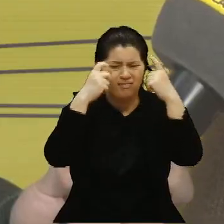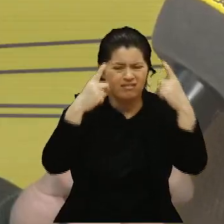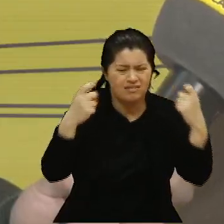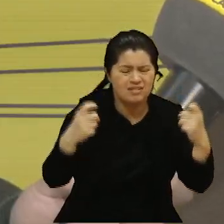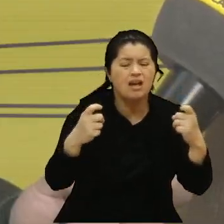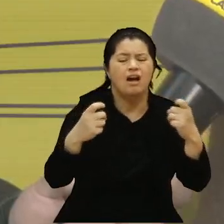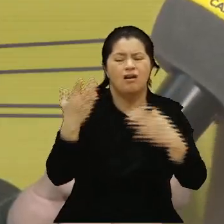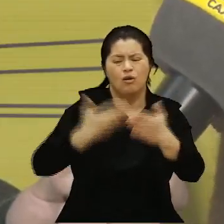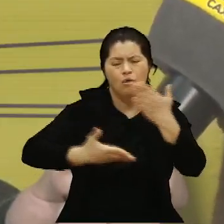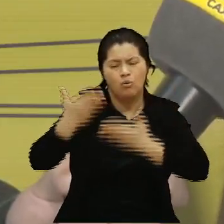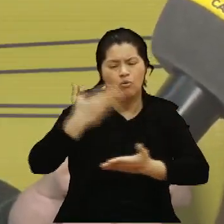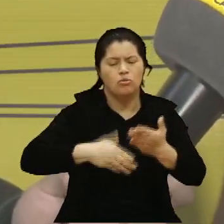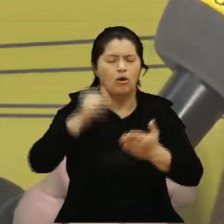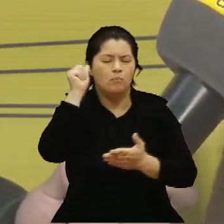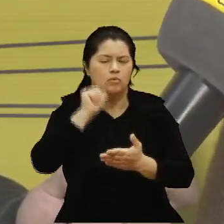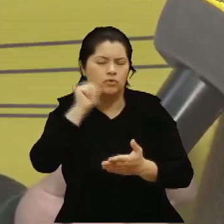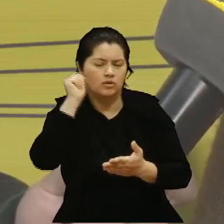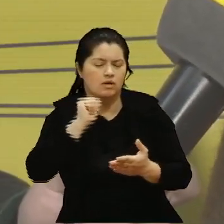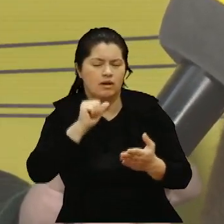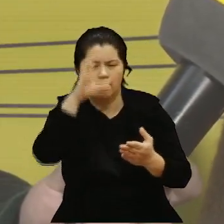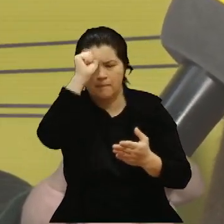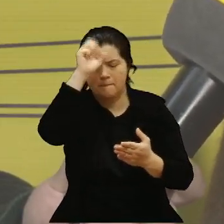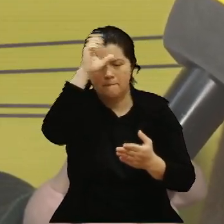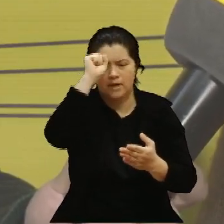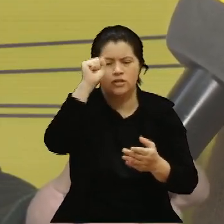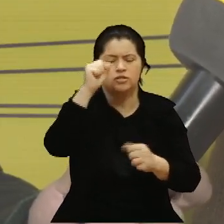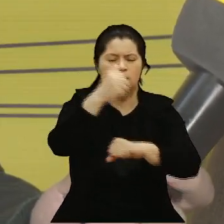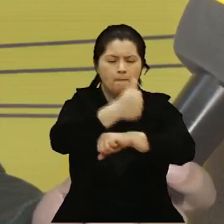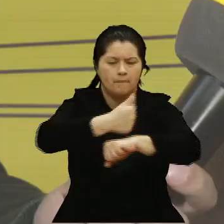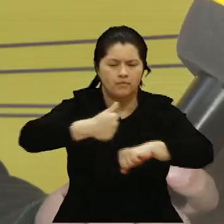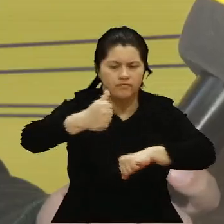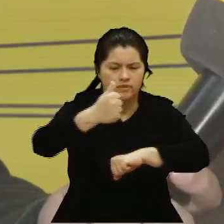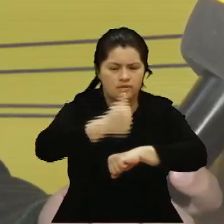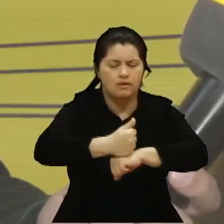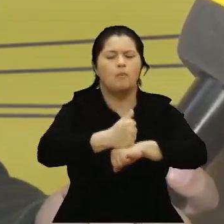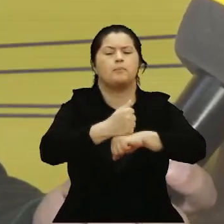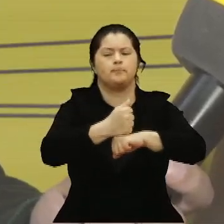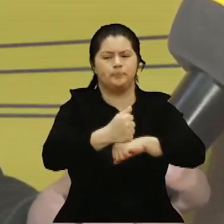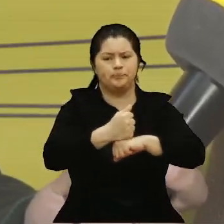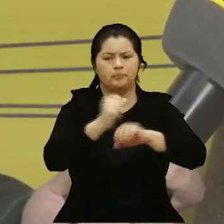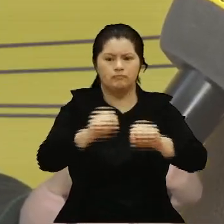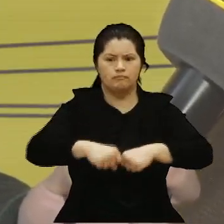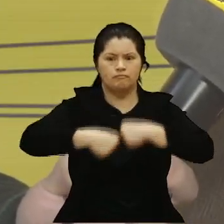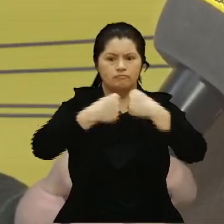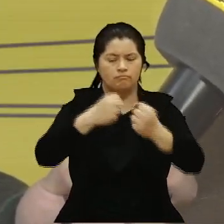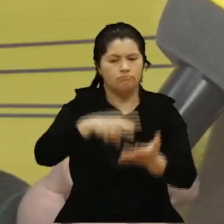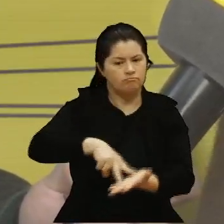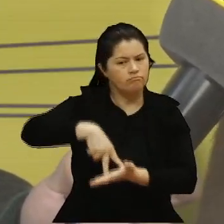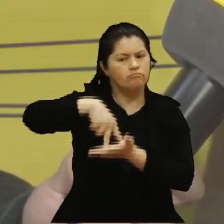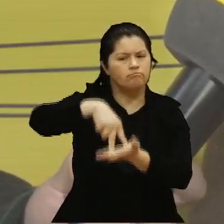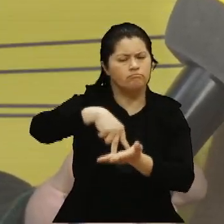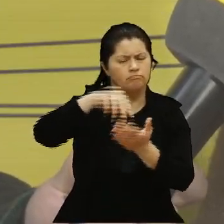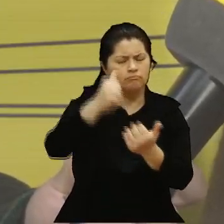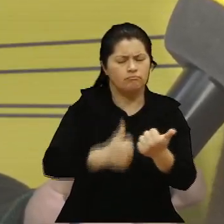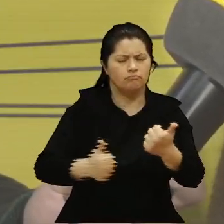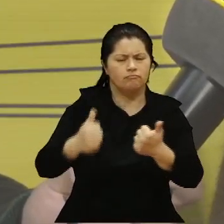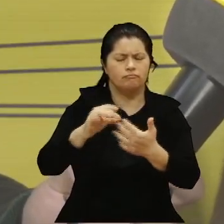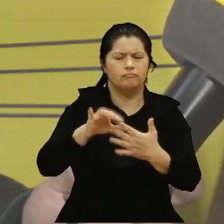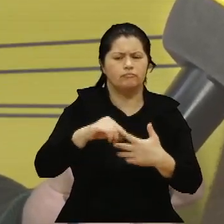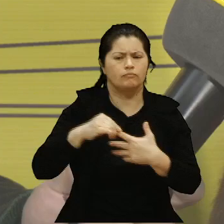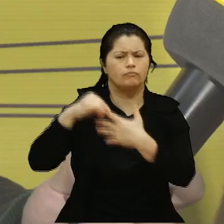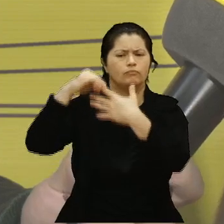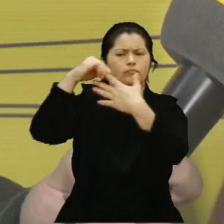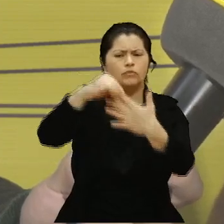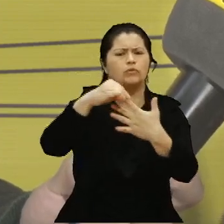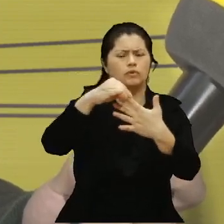elas aprendem uma profissão. Então, é dado um empoderamento, digamos assim, uma autonomia para que as